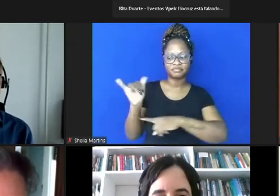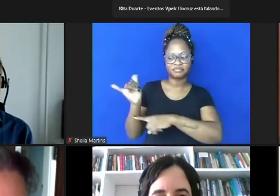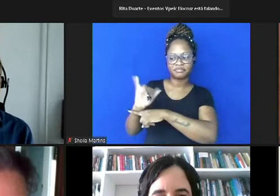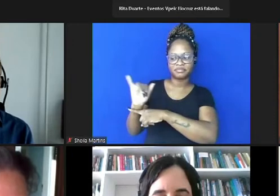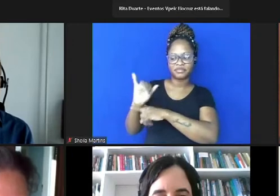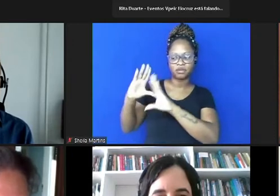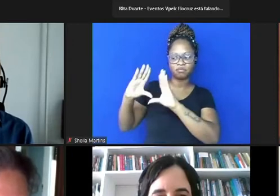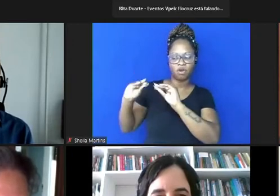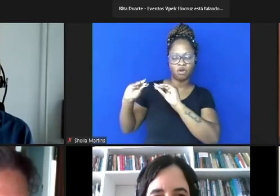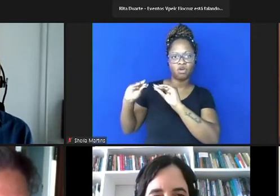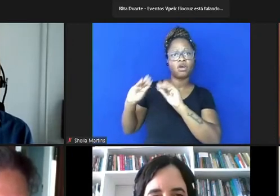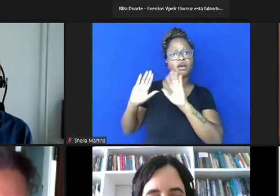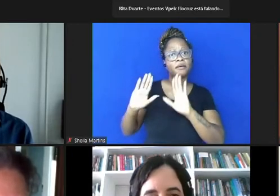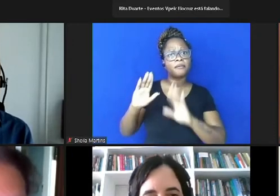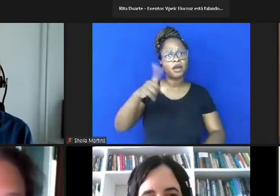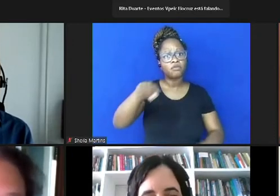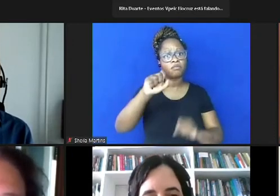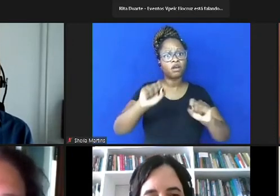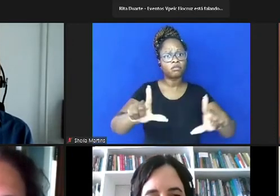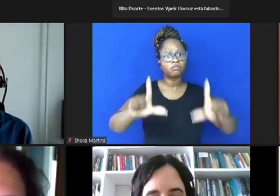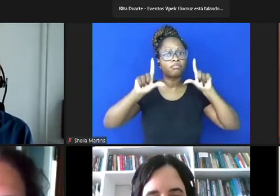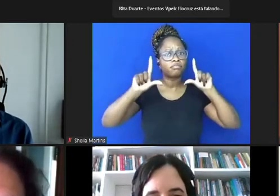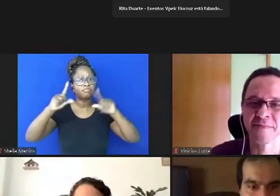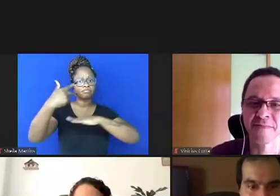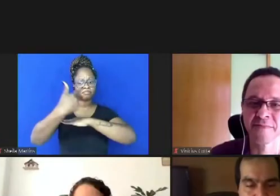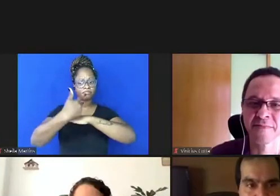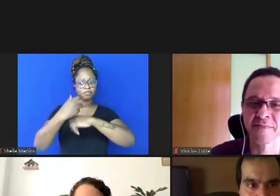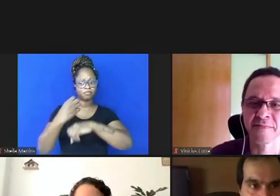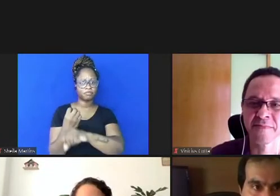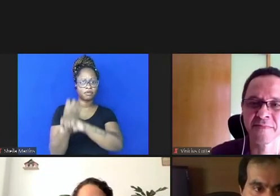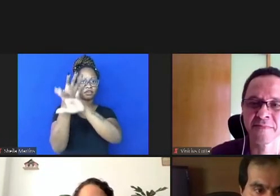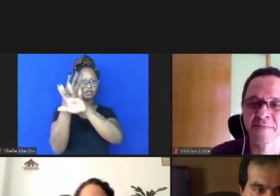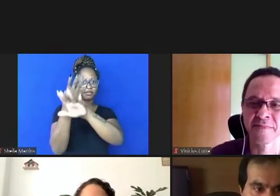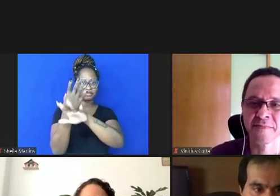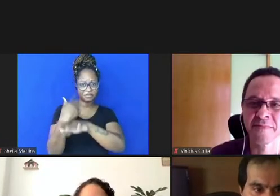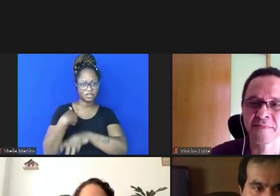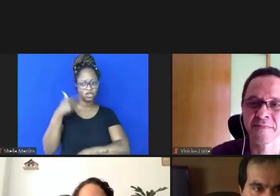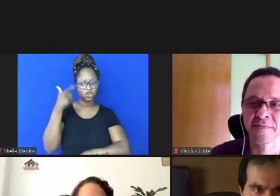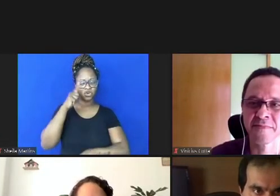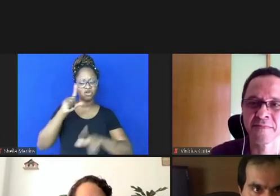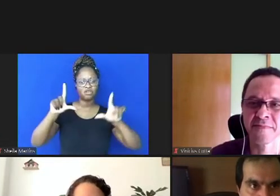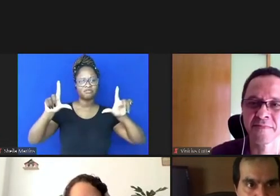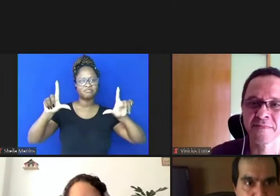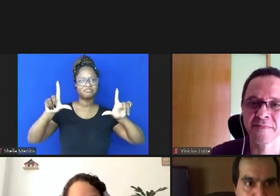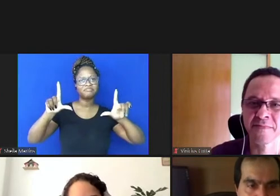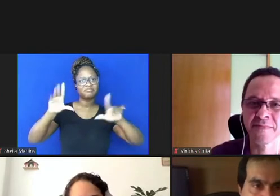Mas, independente disso, vocês podem abrir as câmeras e aí a gente faz aquela nossa foto